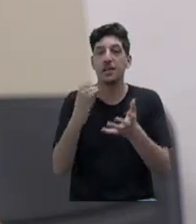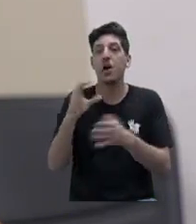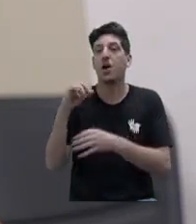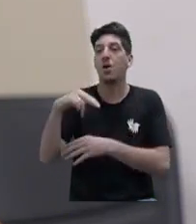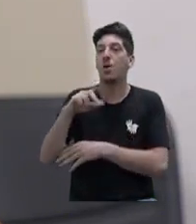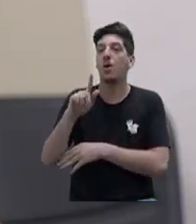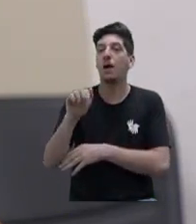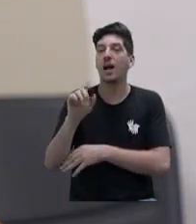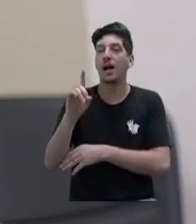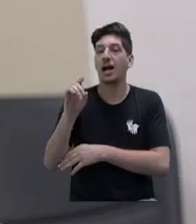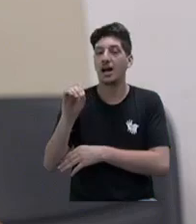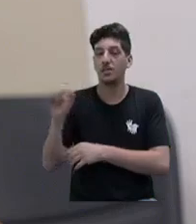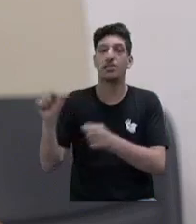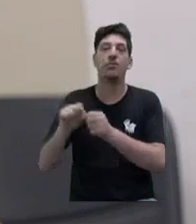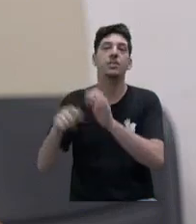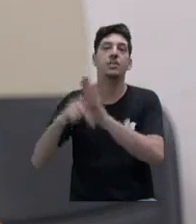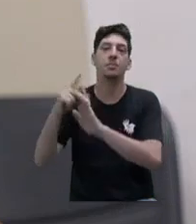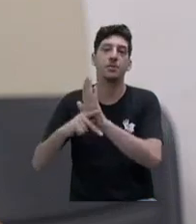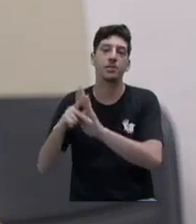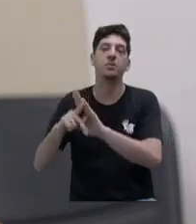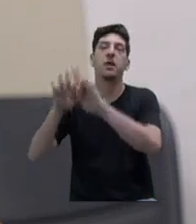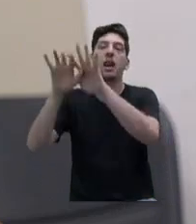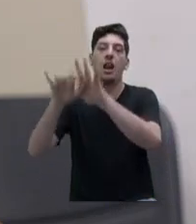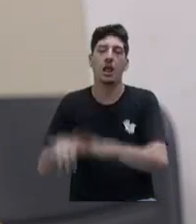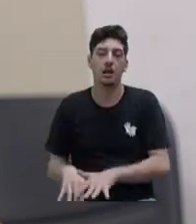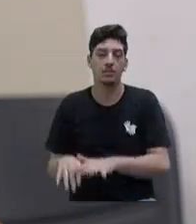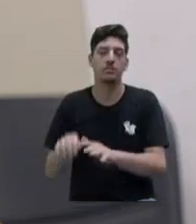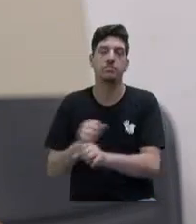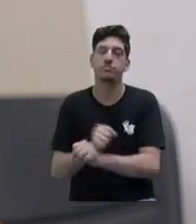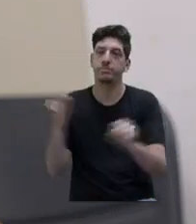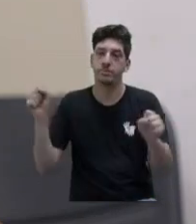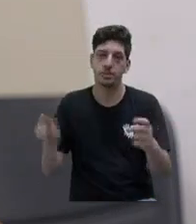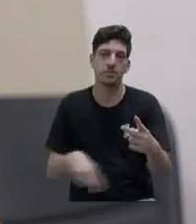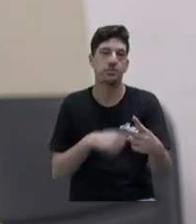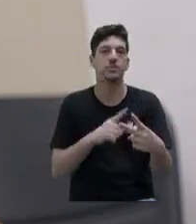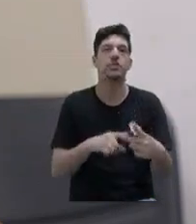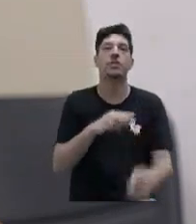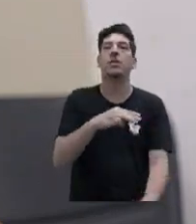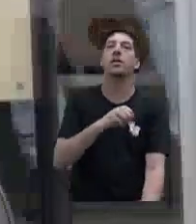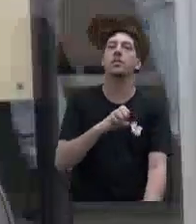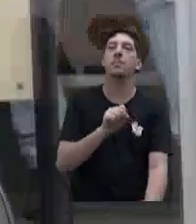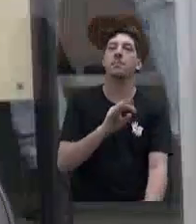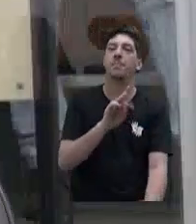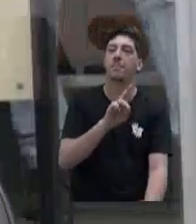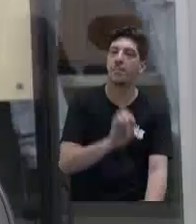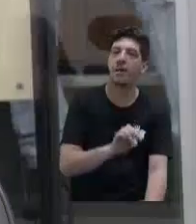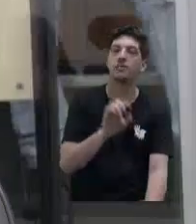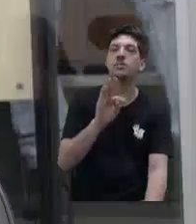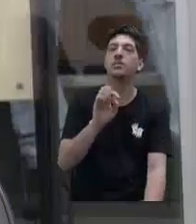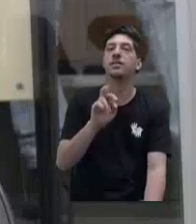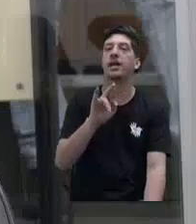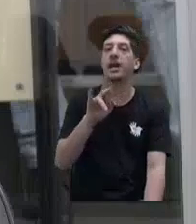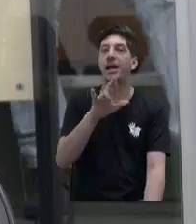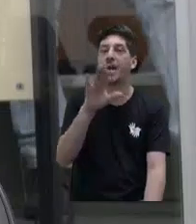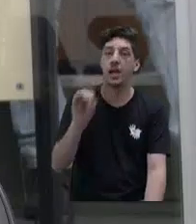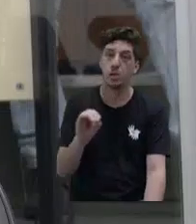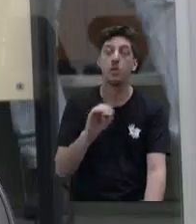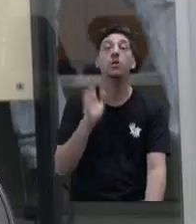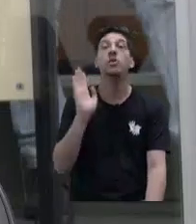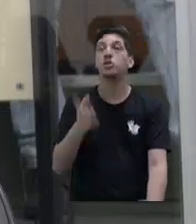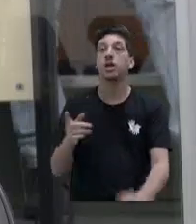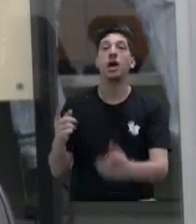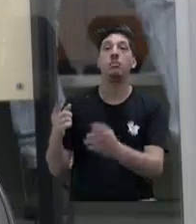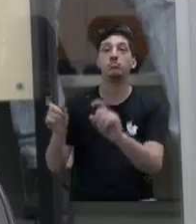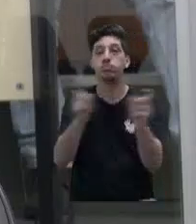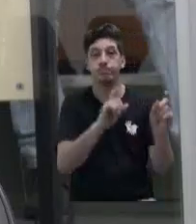faça um projeto. É impossível querer que um mestre de terreiro faça um projeto. Eu estive com